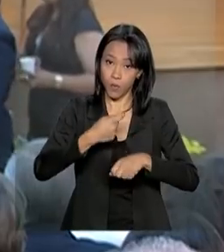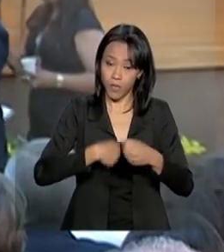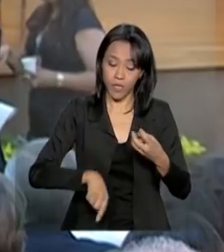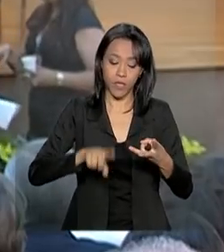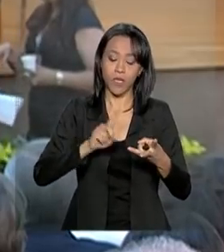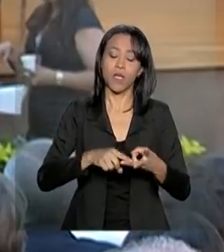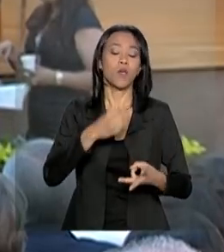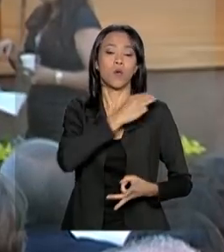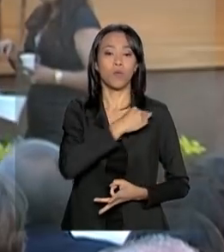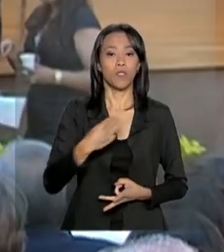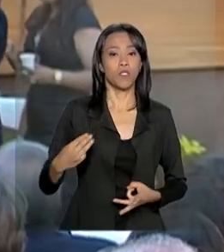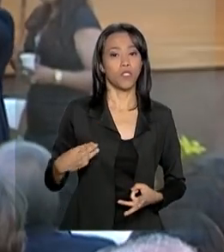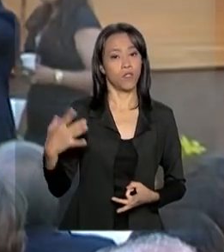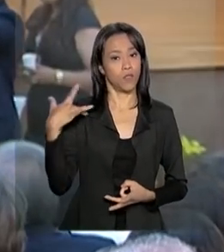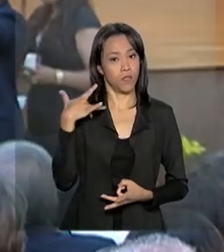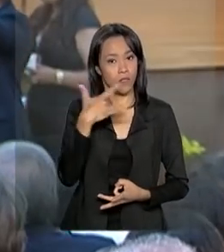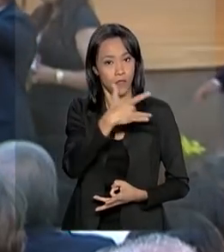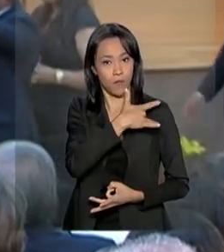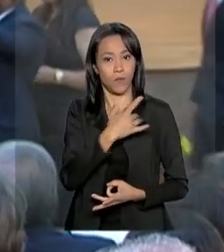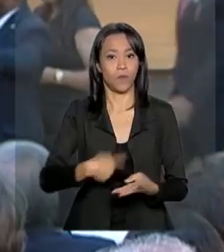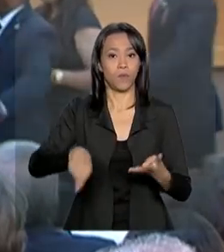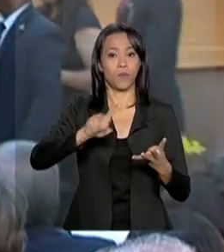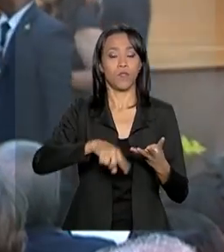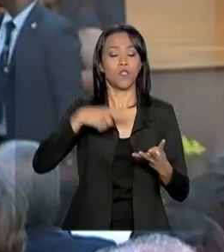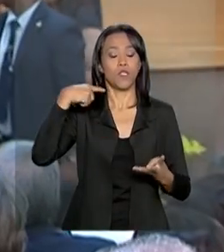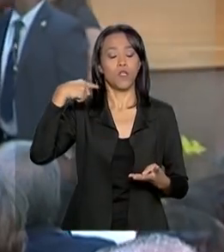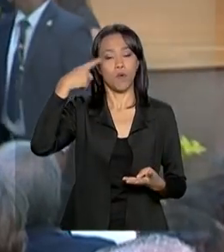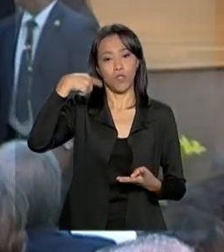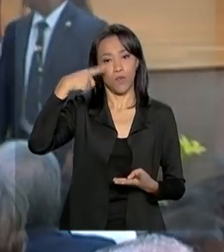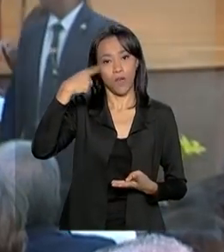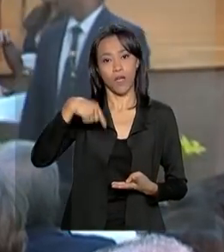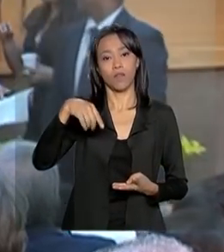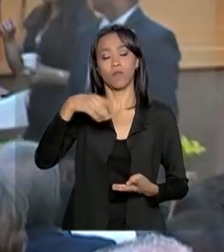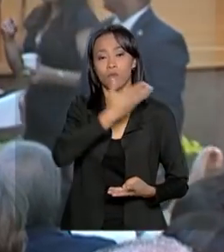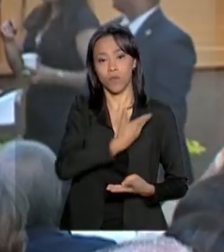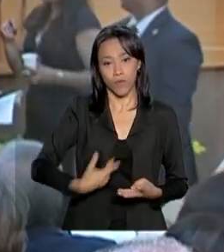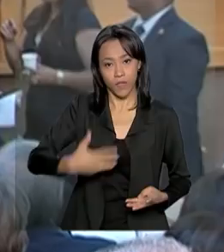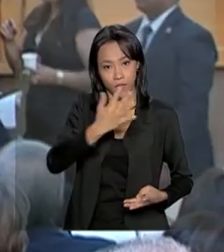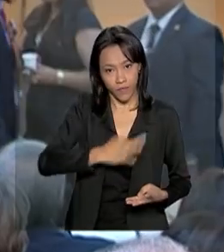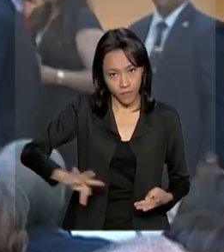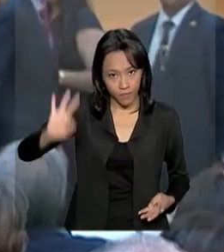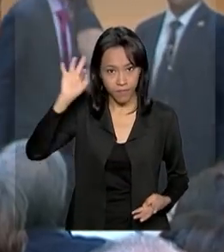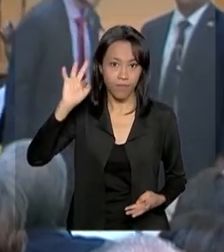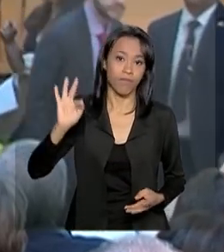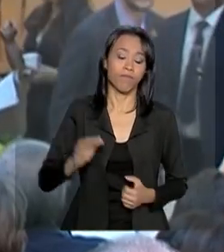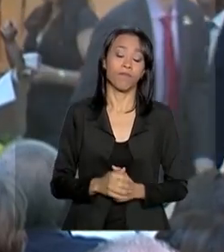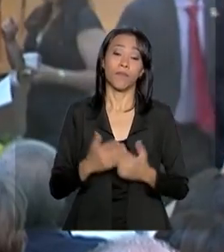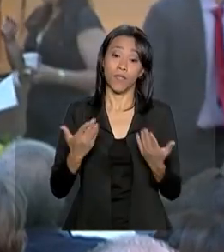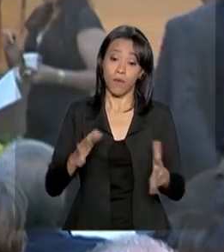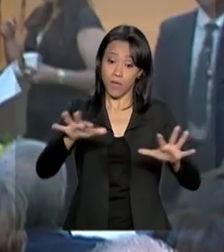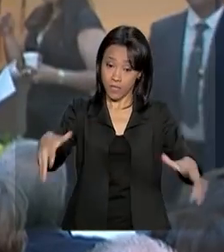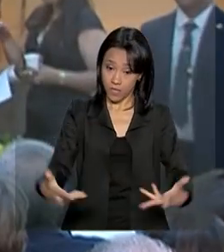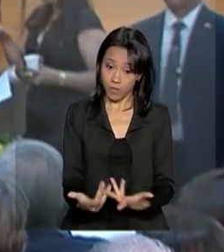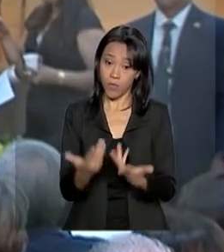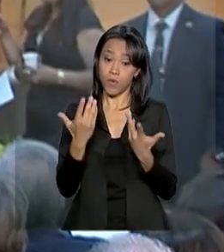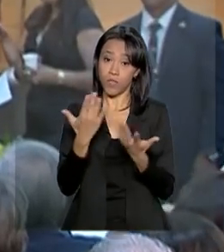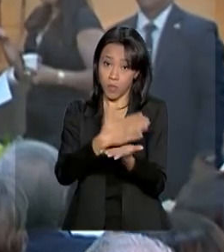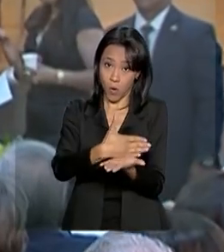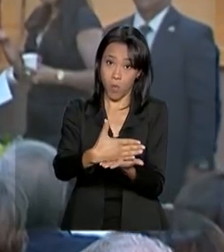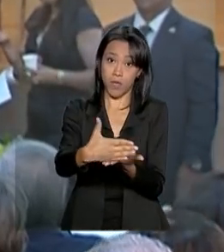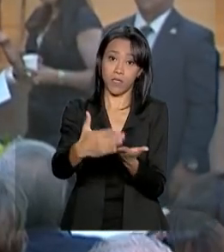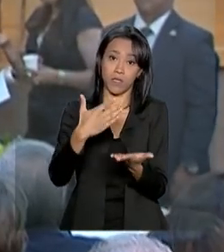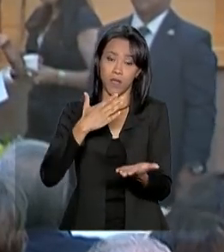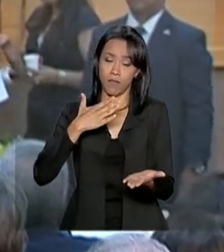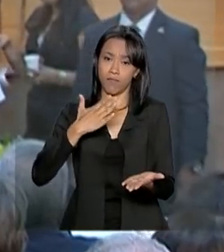da Saúde, Luiz Henrique Mandetta, e o advogado-geral da União, André Mendonça. A cerimônia está prevista para começar